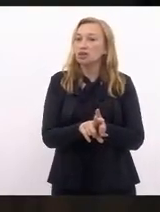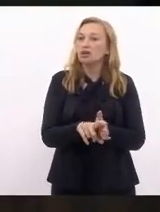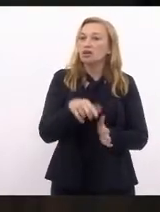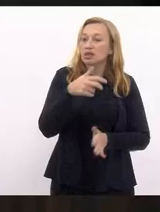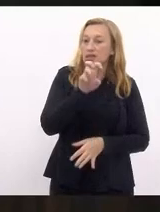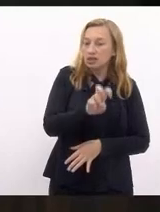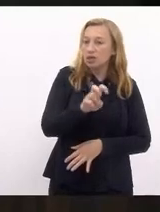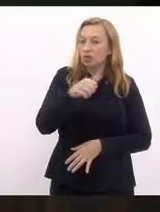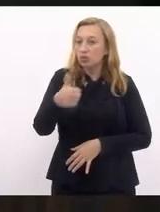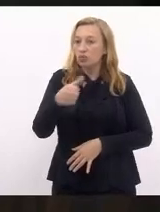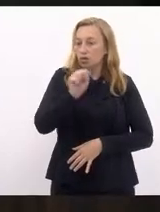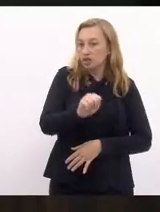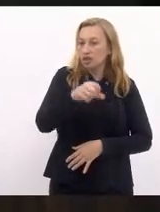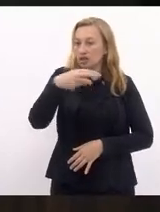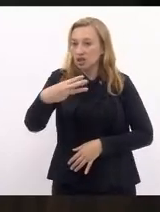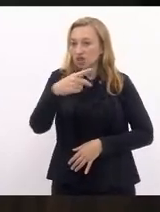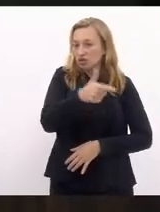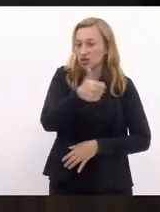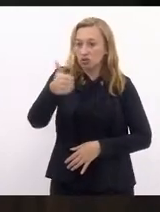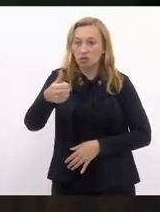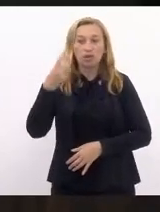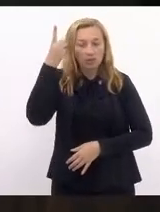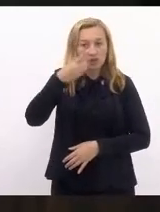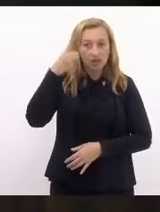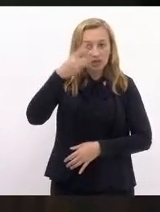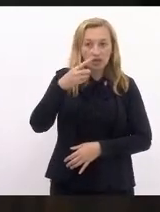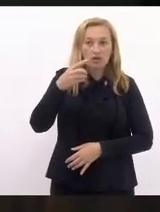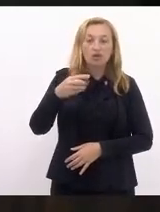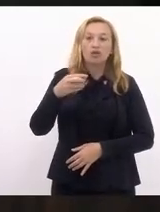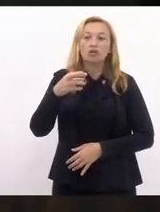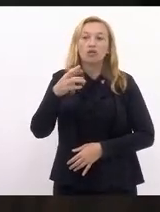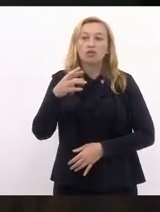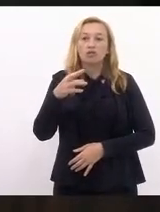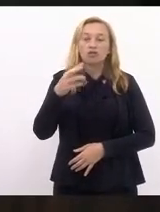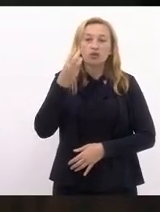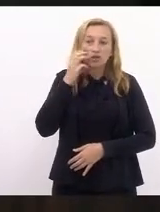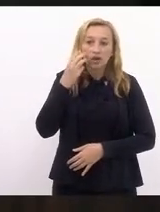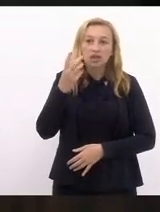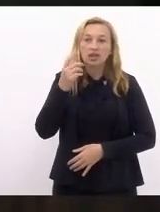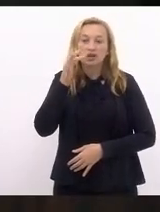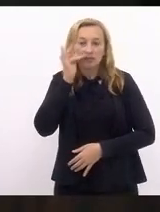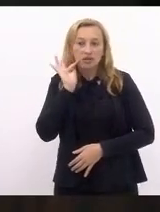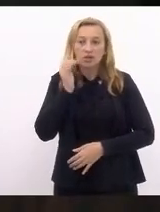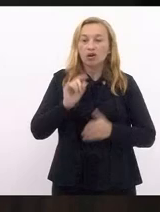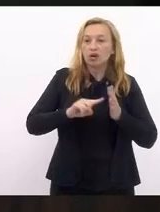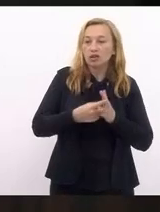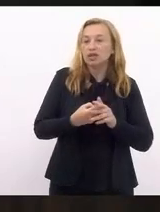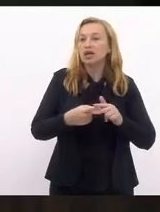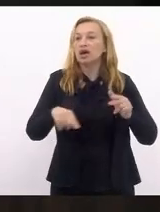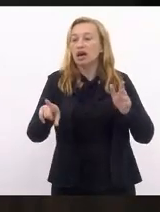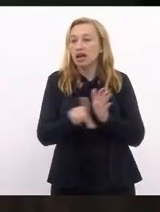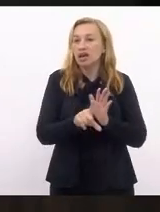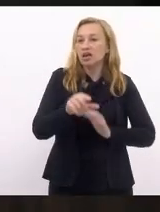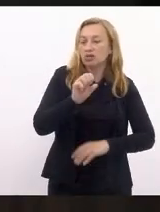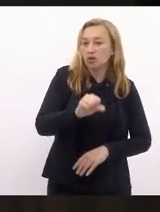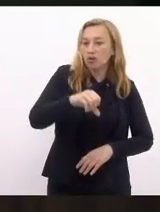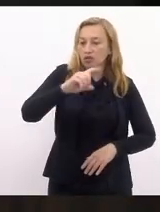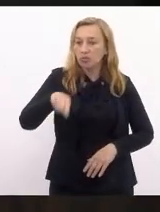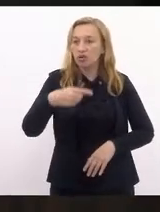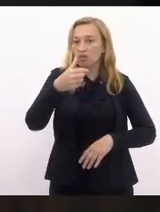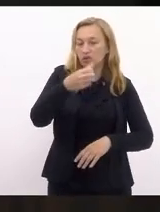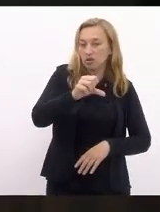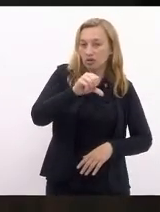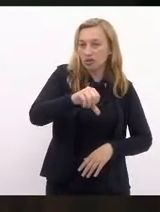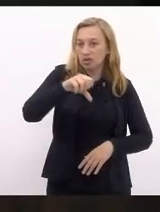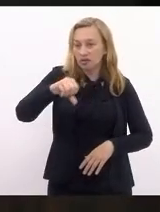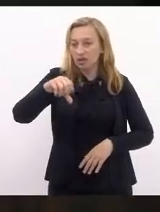lei 5/83 de 21 de autoria dos deputados waldeck carneiro e Flávio serafini que altera lei 9467 25 de